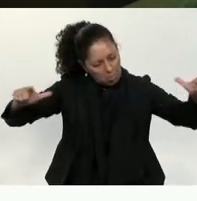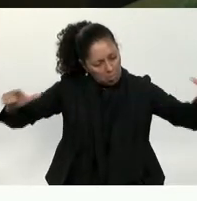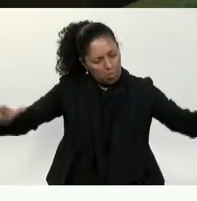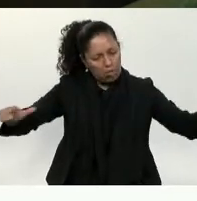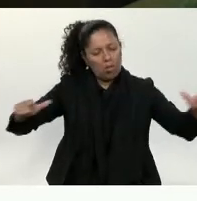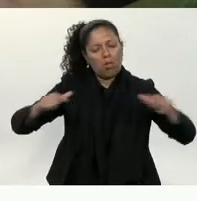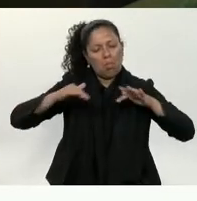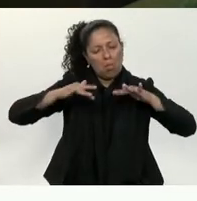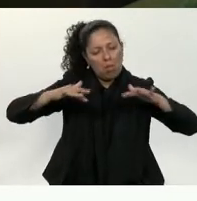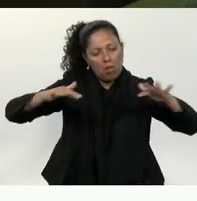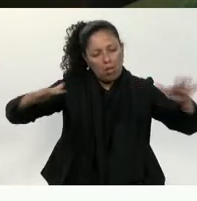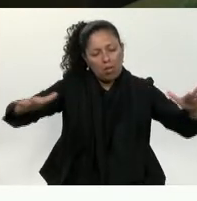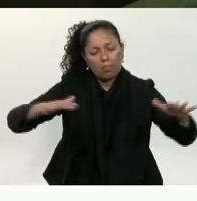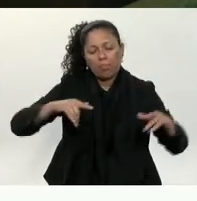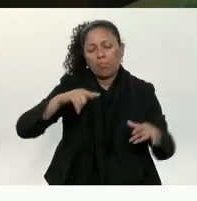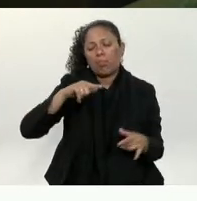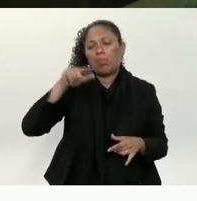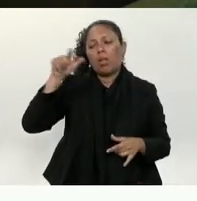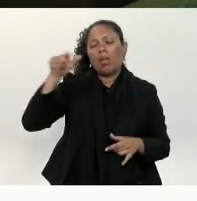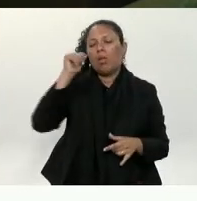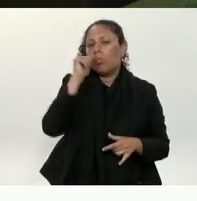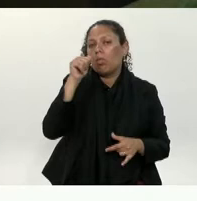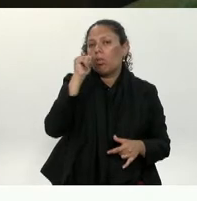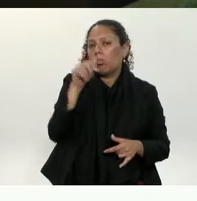de menor porte, nos falou